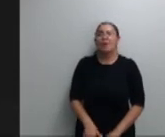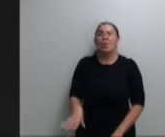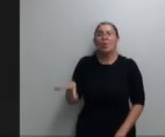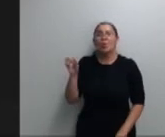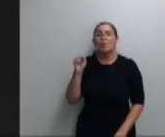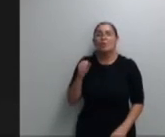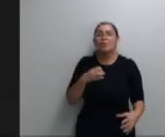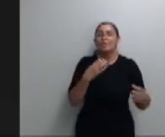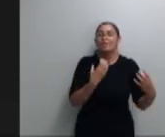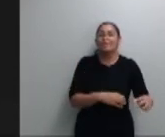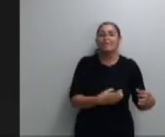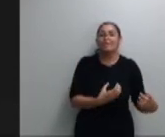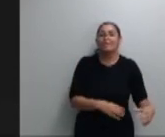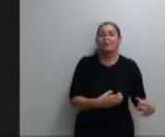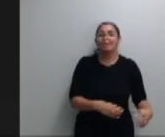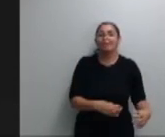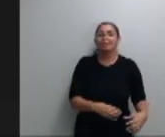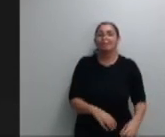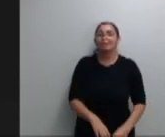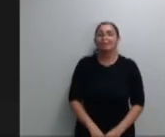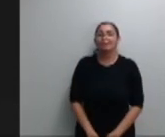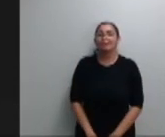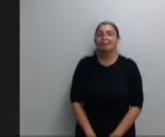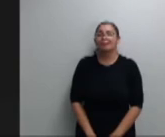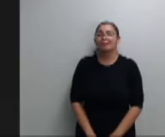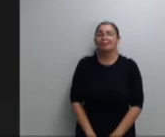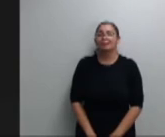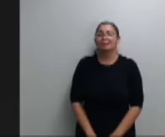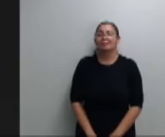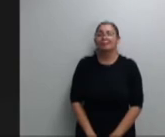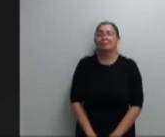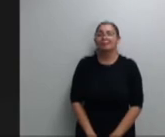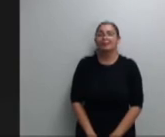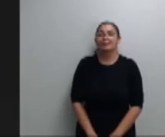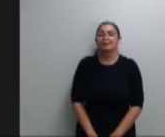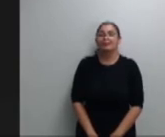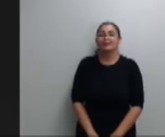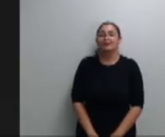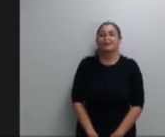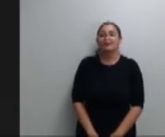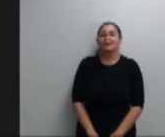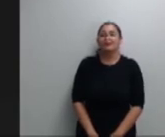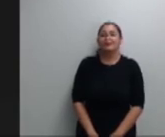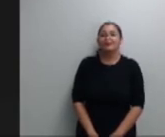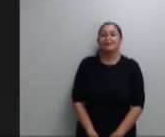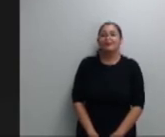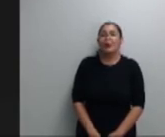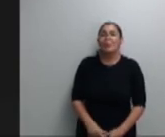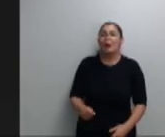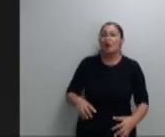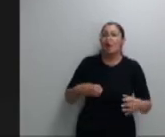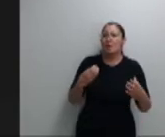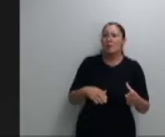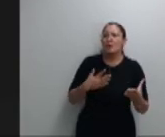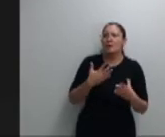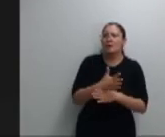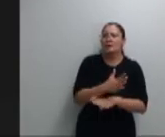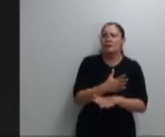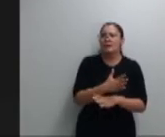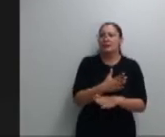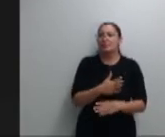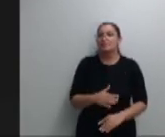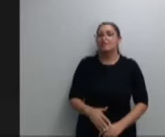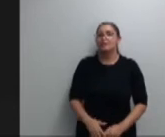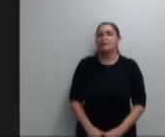convocatório a estipulação da data limite no ato de convocação dos aprovados para aprovação de títulos não ofende